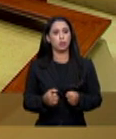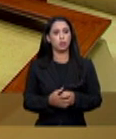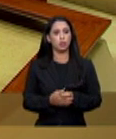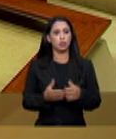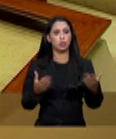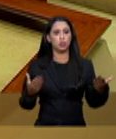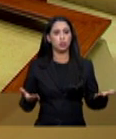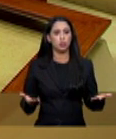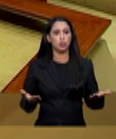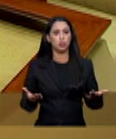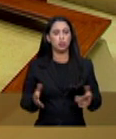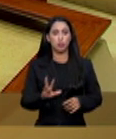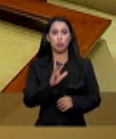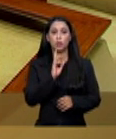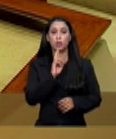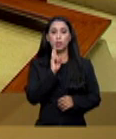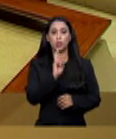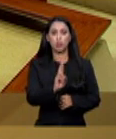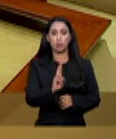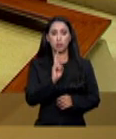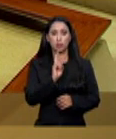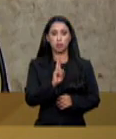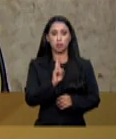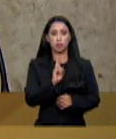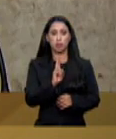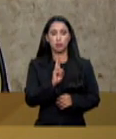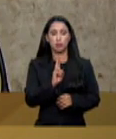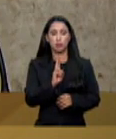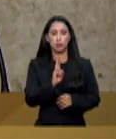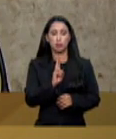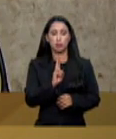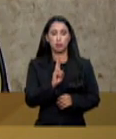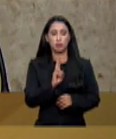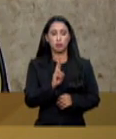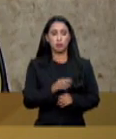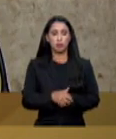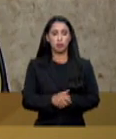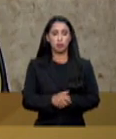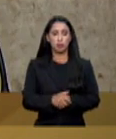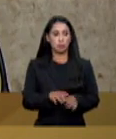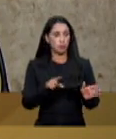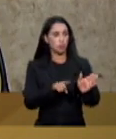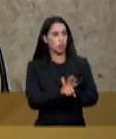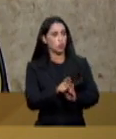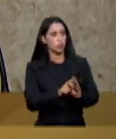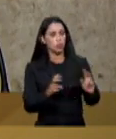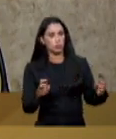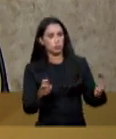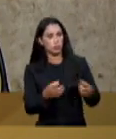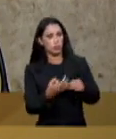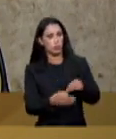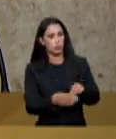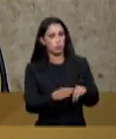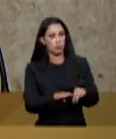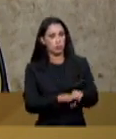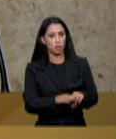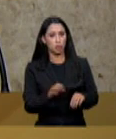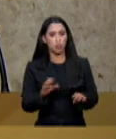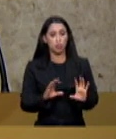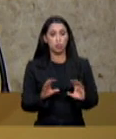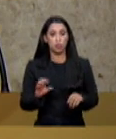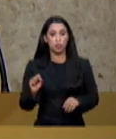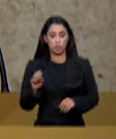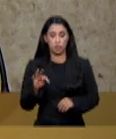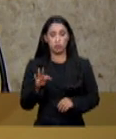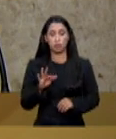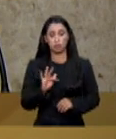proclamar o resultado, no sentido, eu proclamaria o resultado, submeto ao colegiado, que a Corte, por